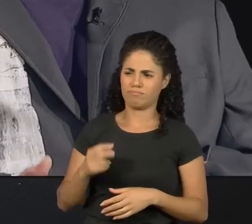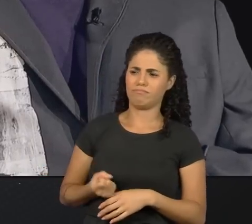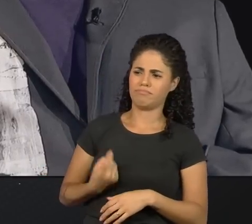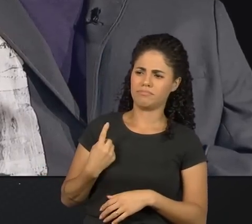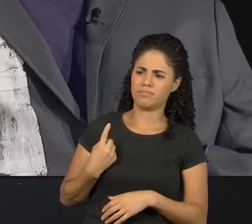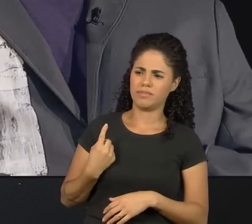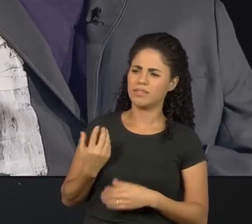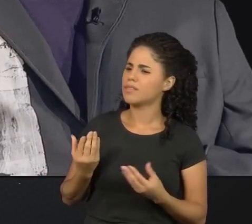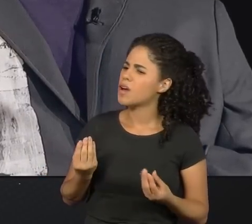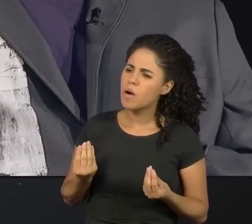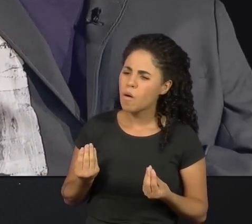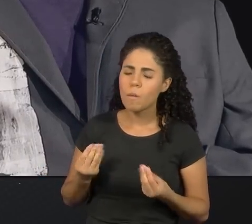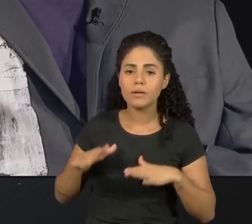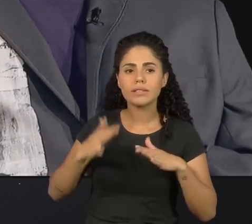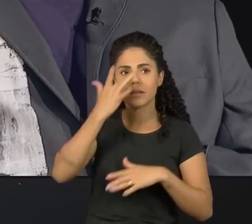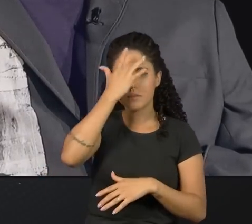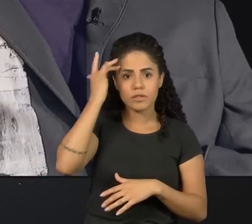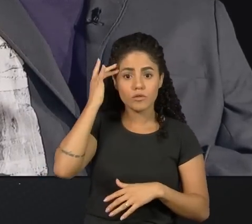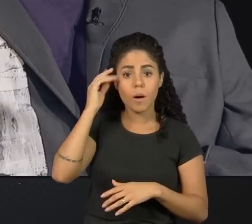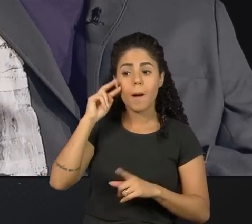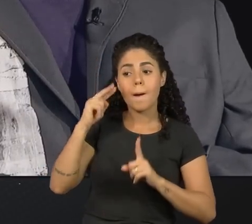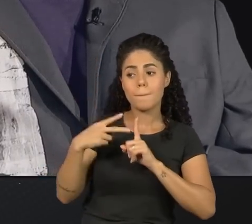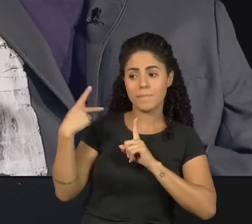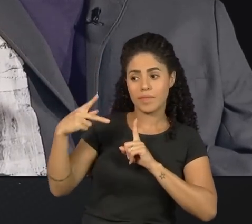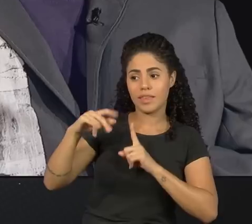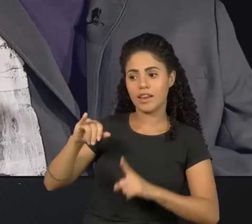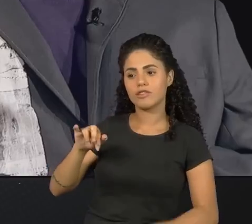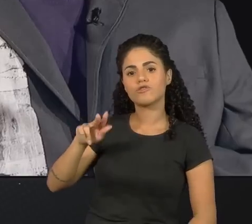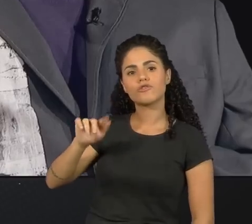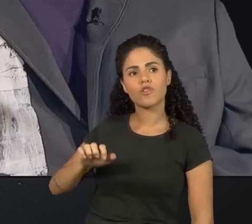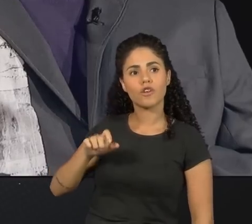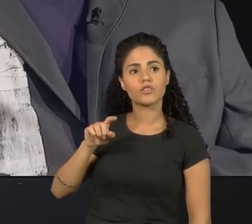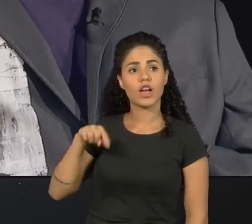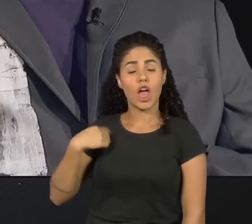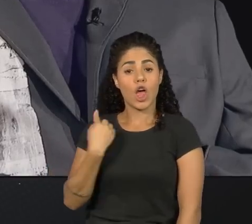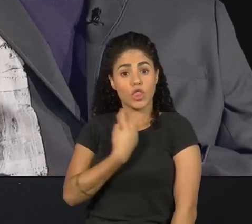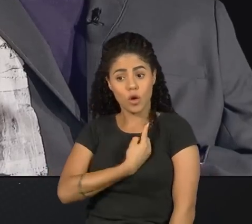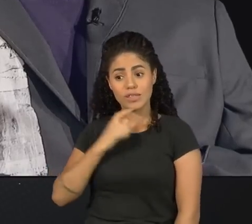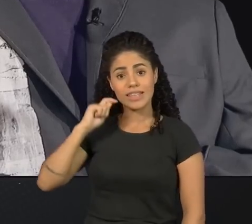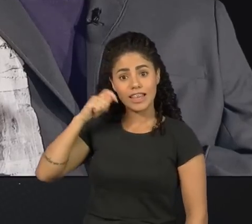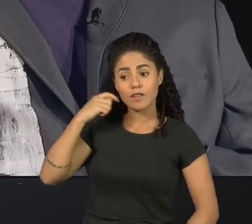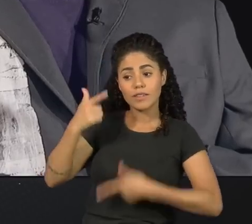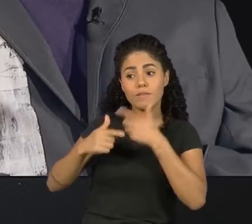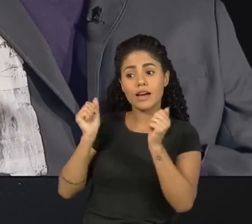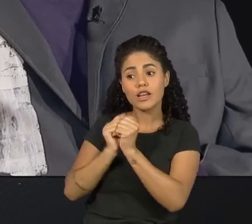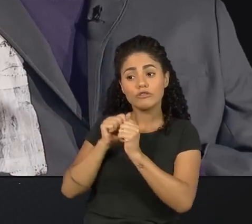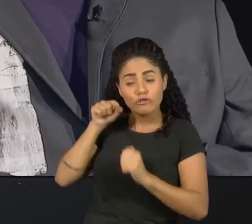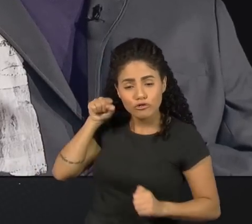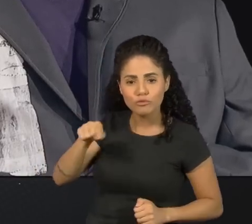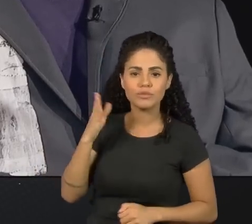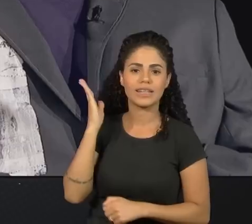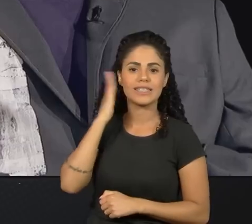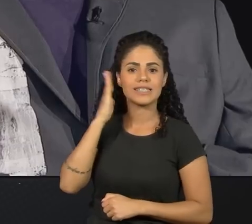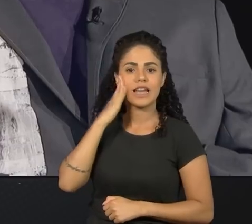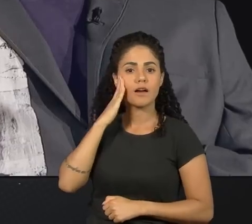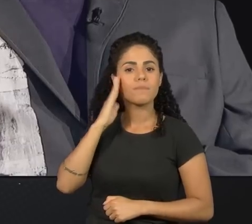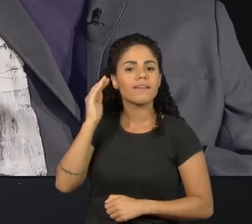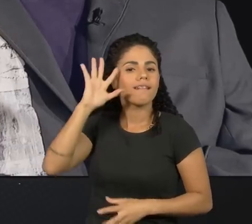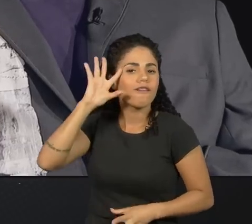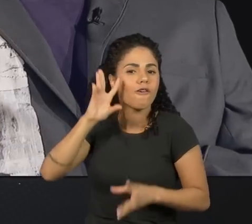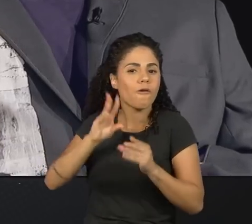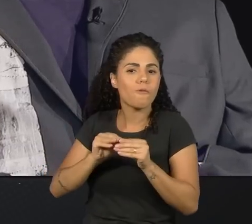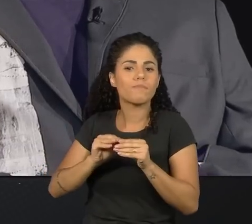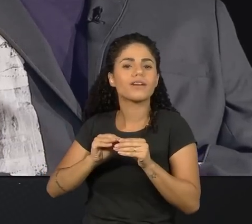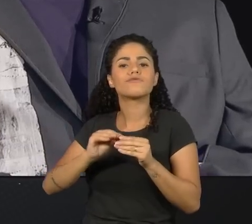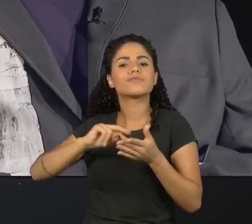fala na visão de Jorge Farjala. Só um ator que trabalha com Jorge Farjala sabe o que é a